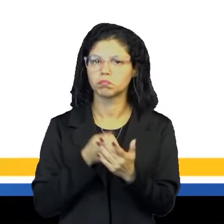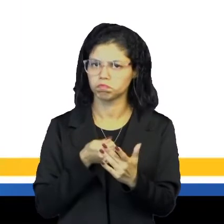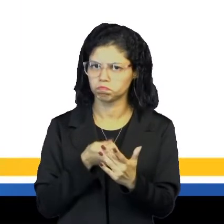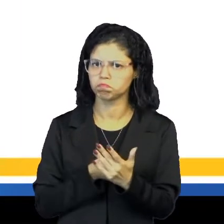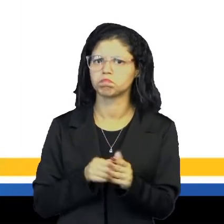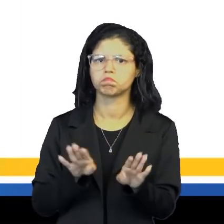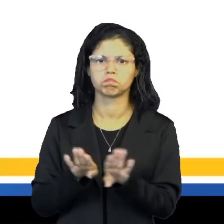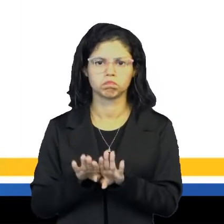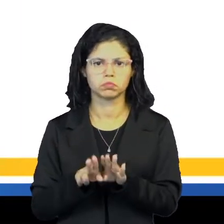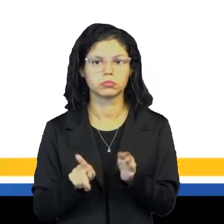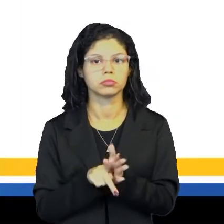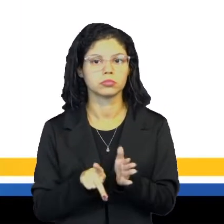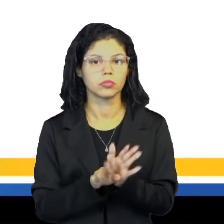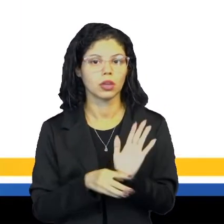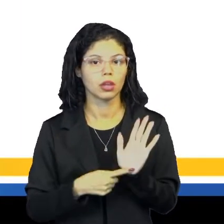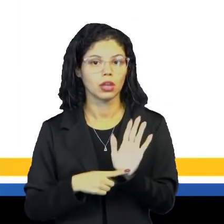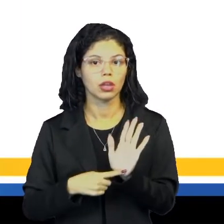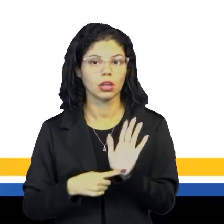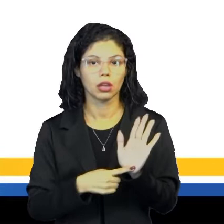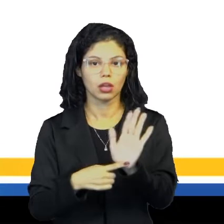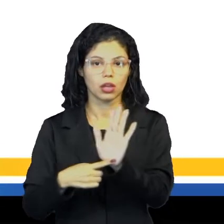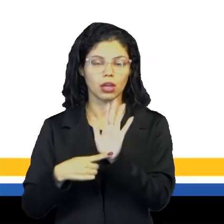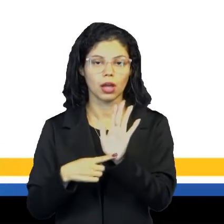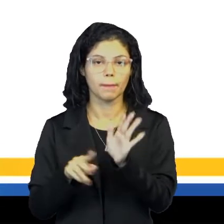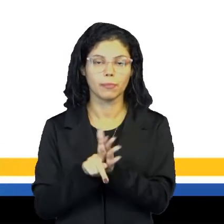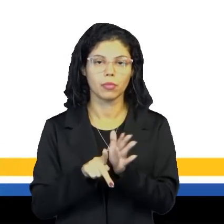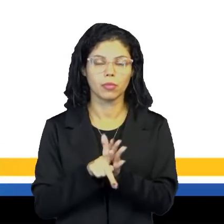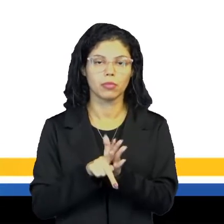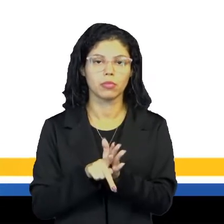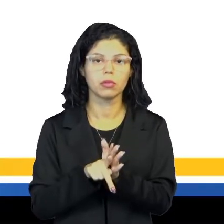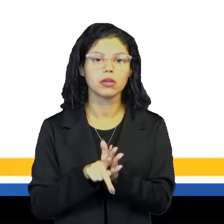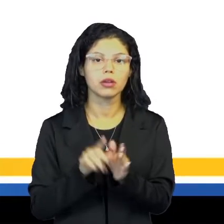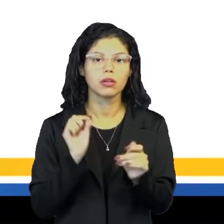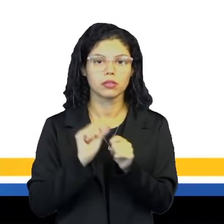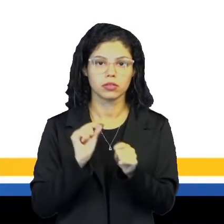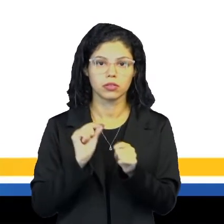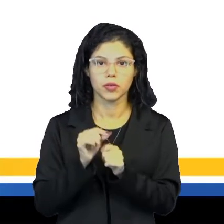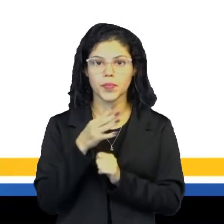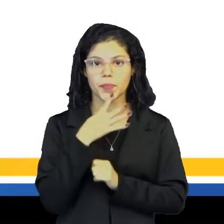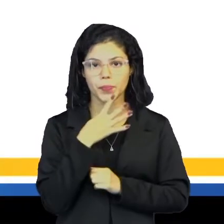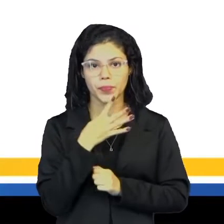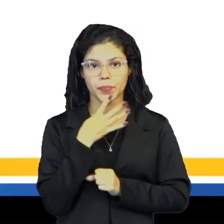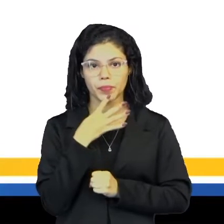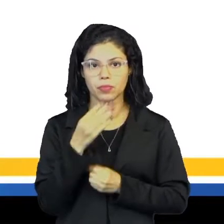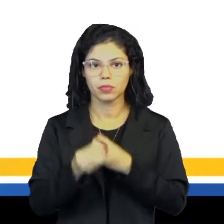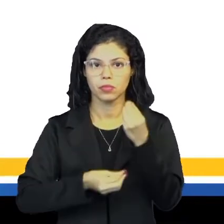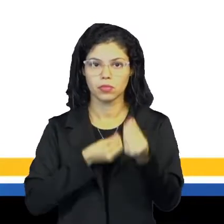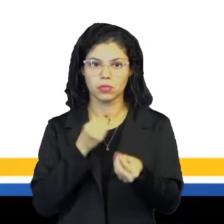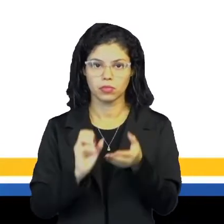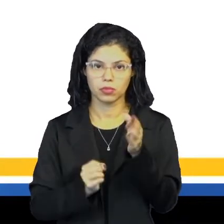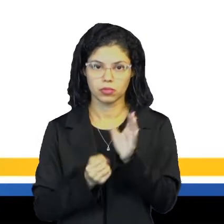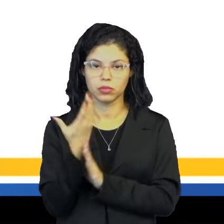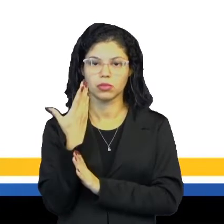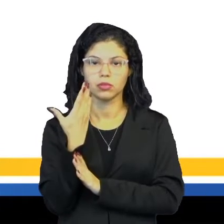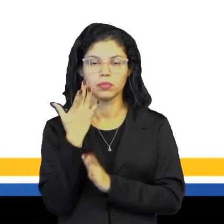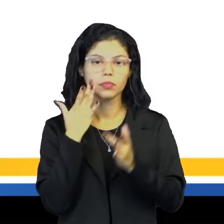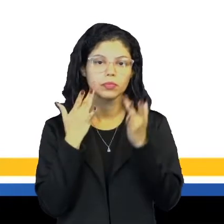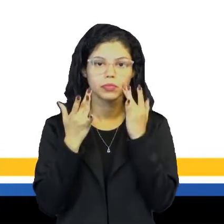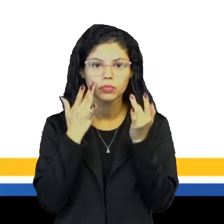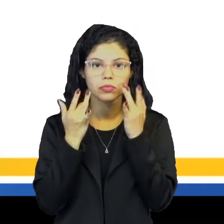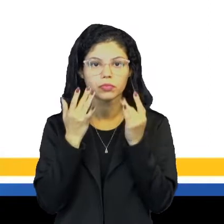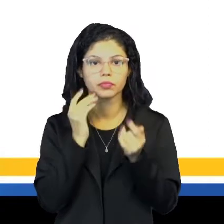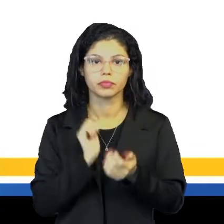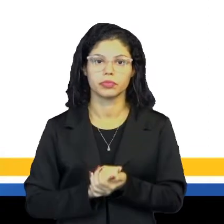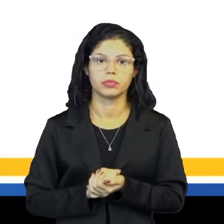ousadia de tal atitude fez com que Téspies fosse, né, e é reconhecido como o criador do teatro,